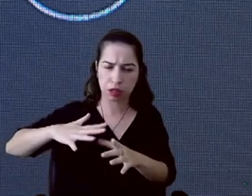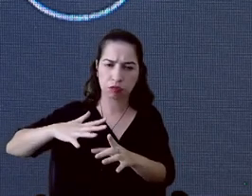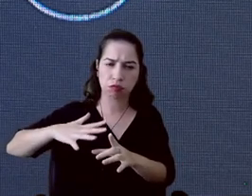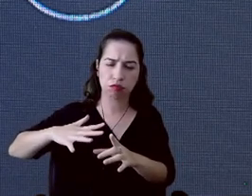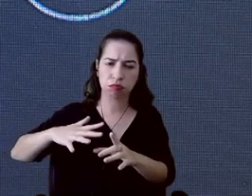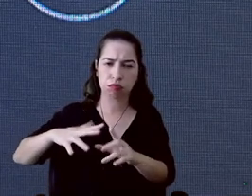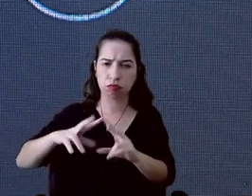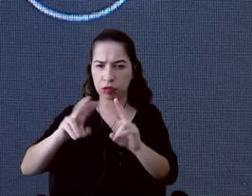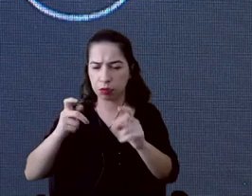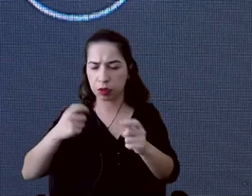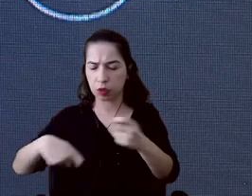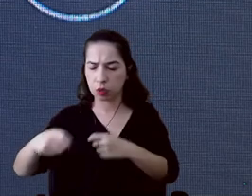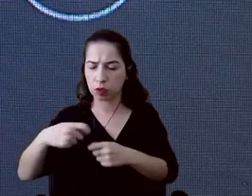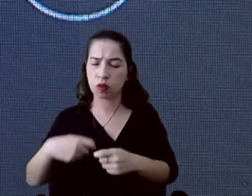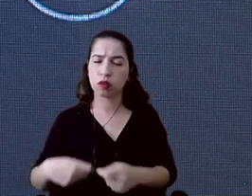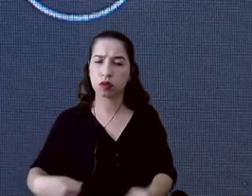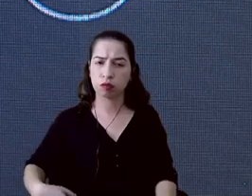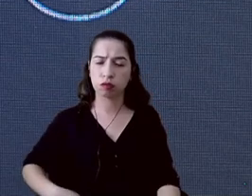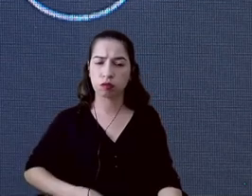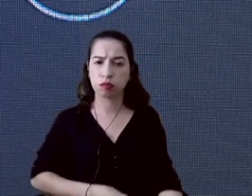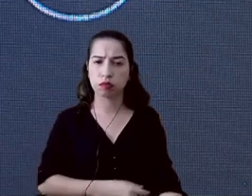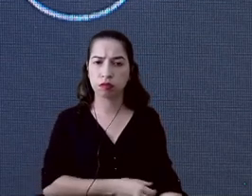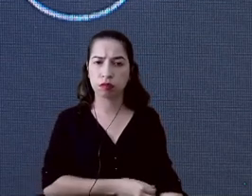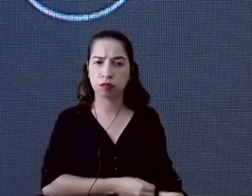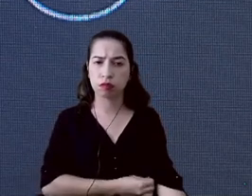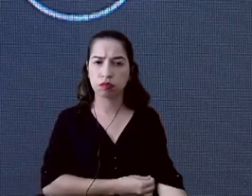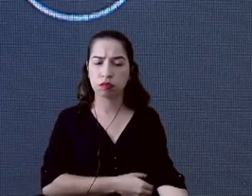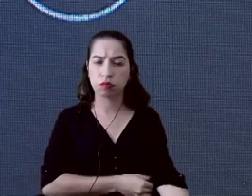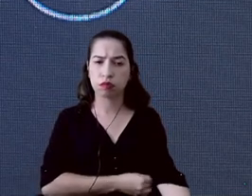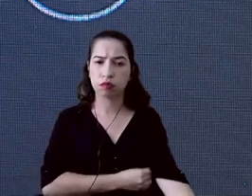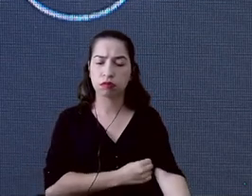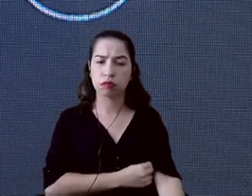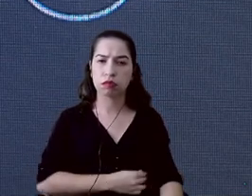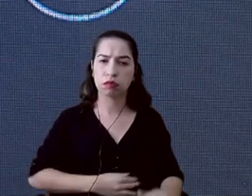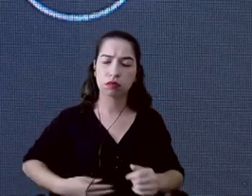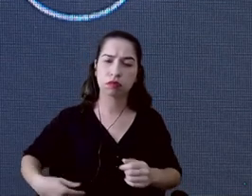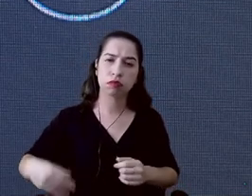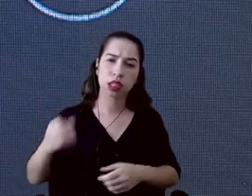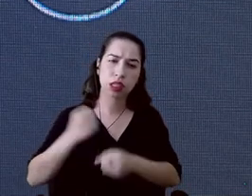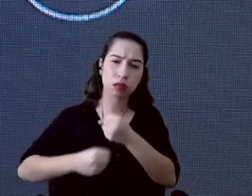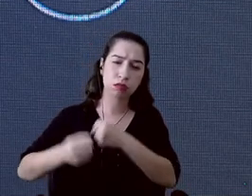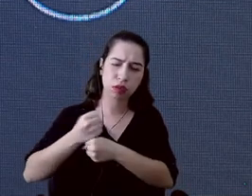é o que a gente ouvia bastante já no ano passado né